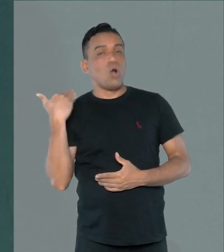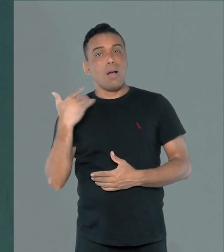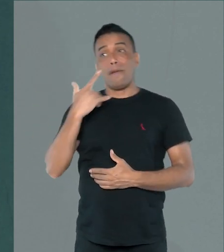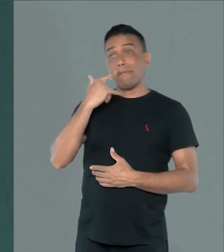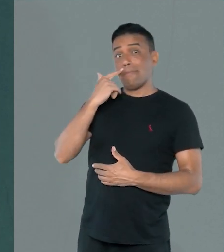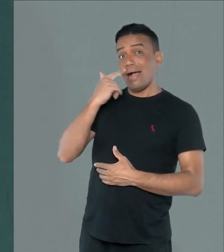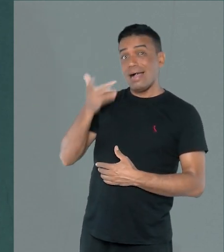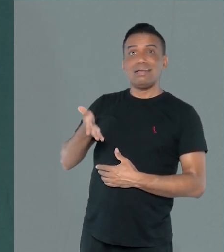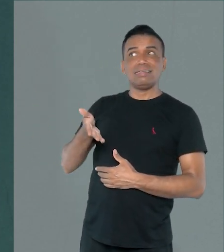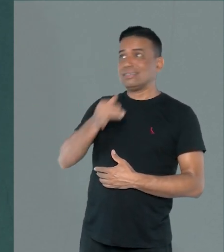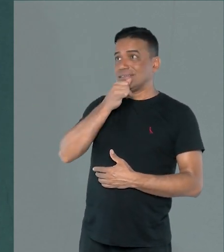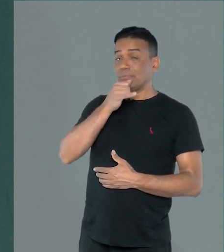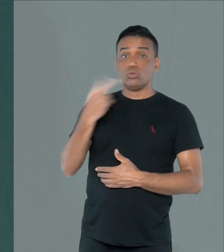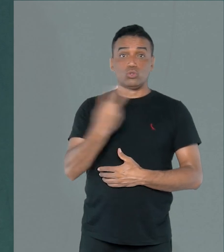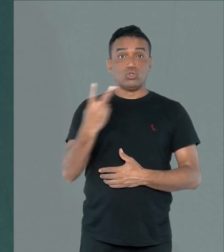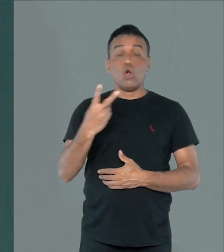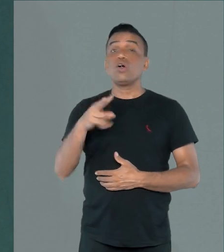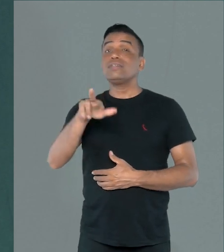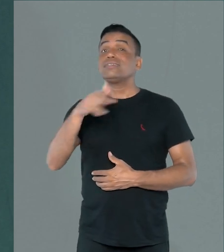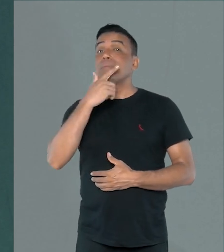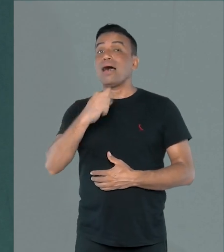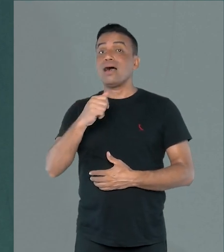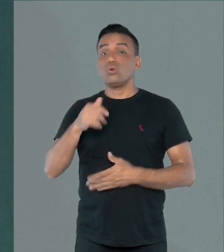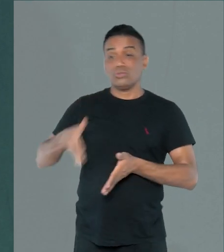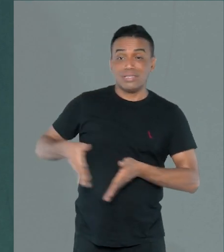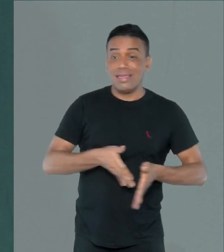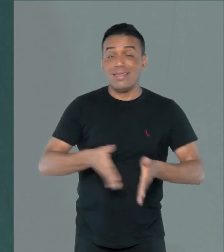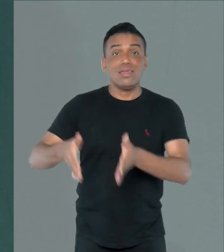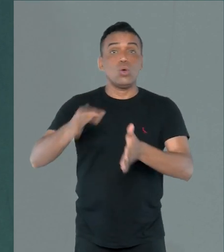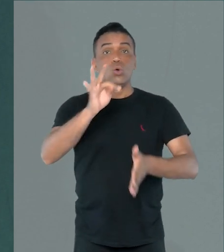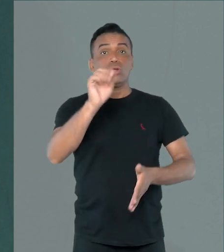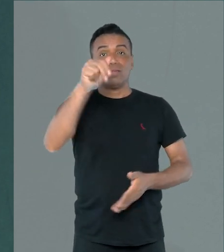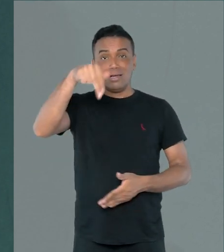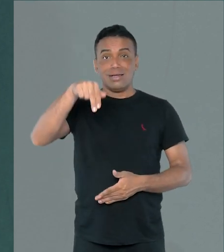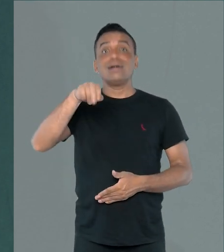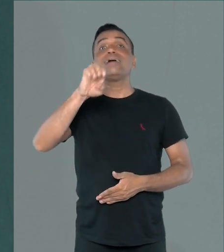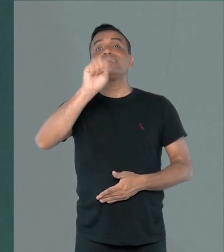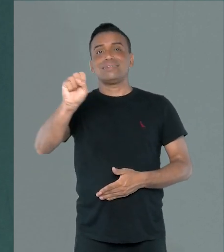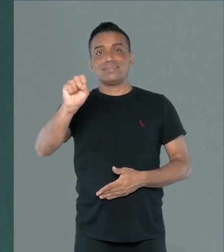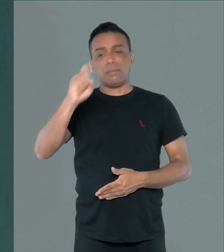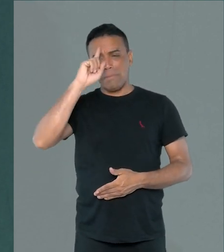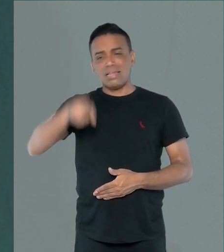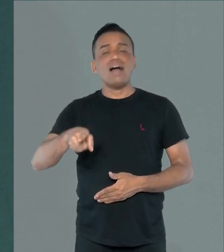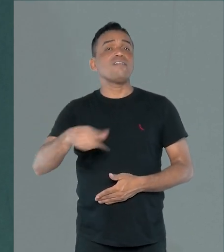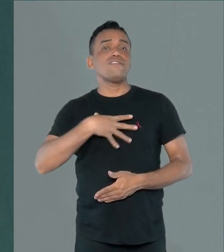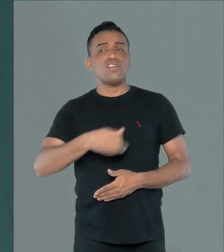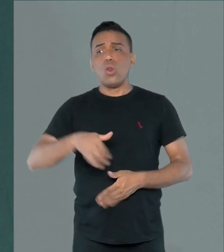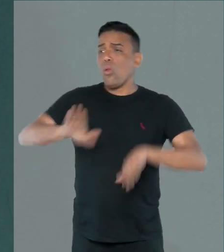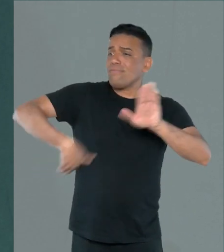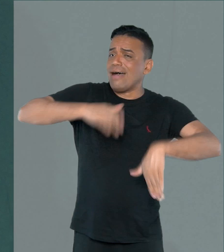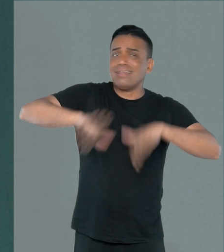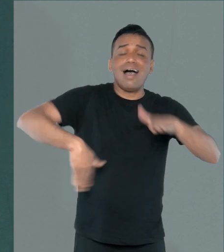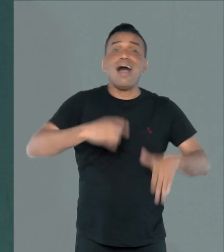Inglaterra, jogava os dois irmãos no rio Tâmisa, no meio do rio, e mandava os dois nadarem, um para cada lado, naquelas